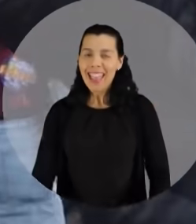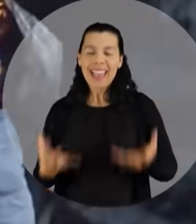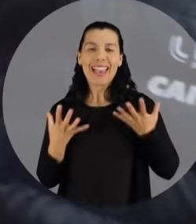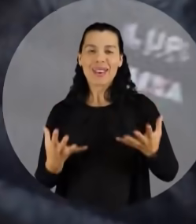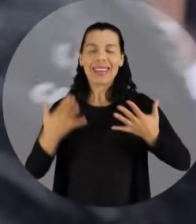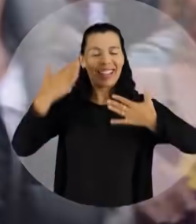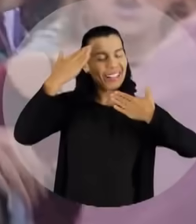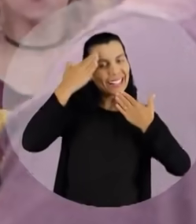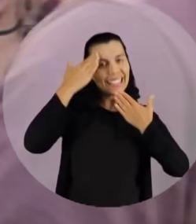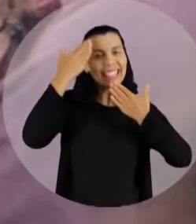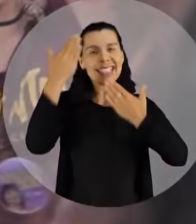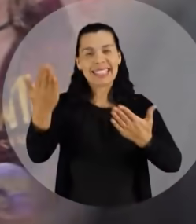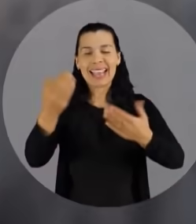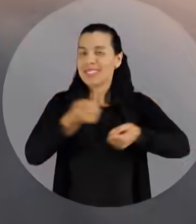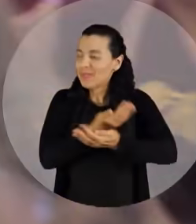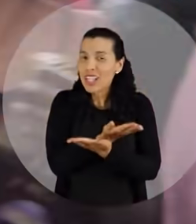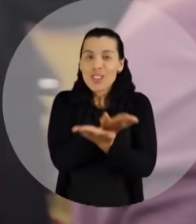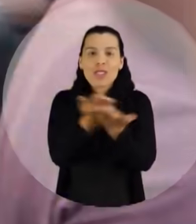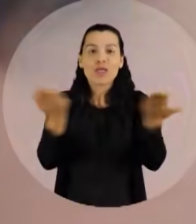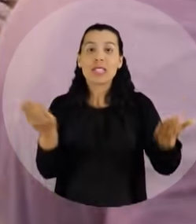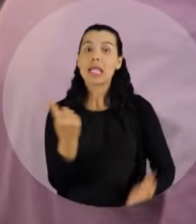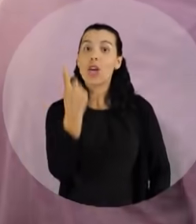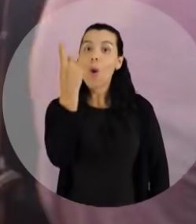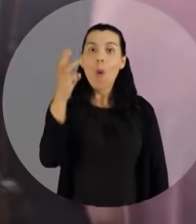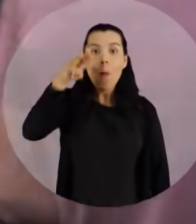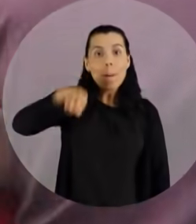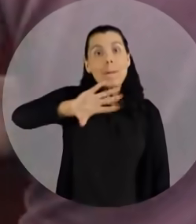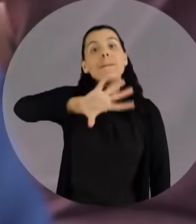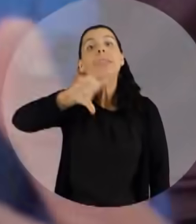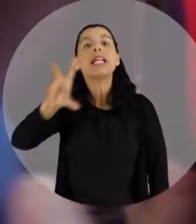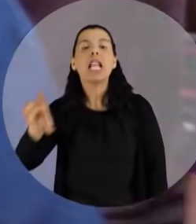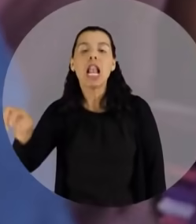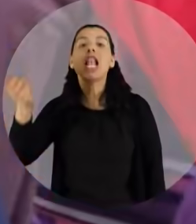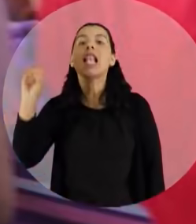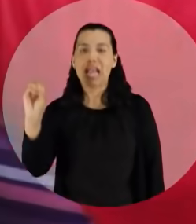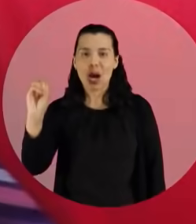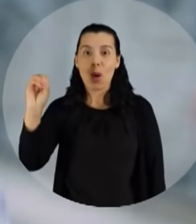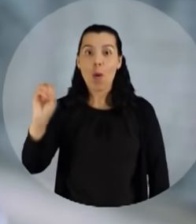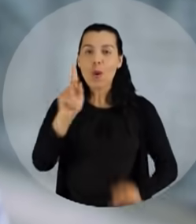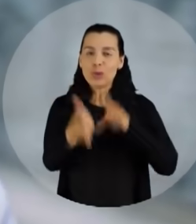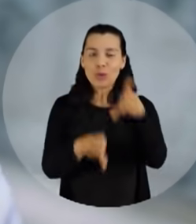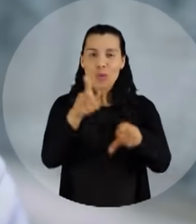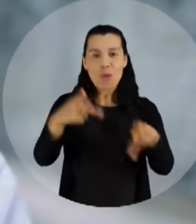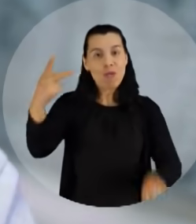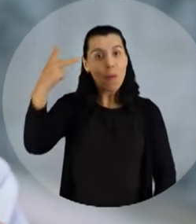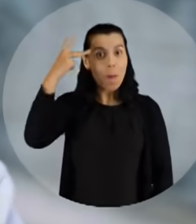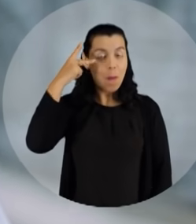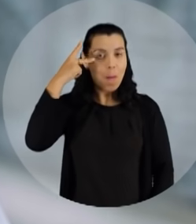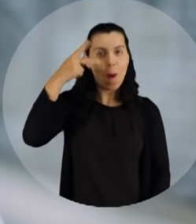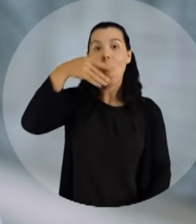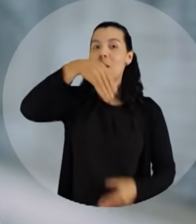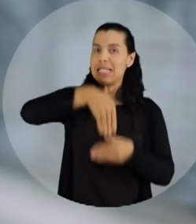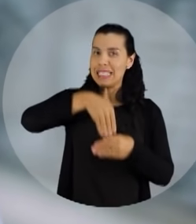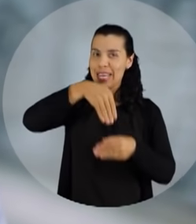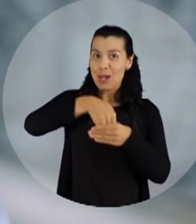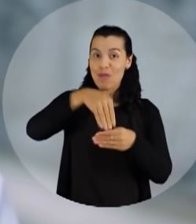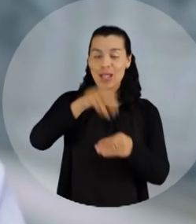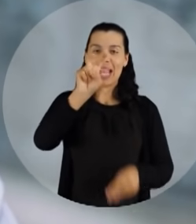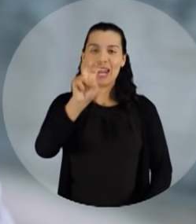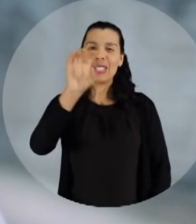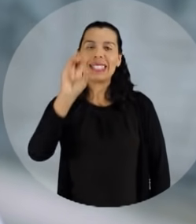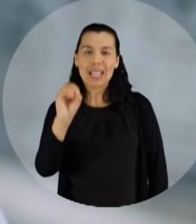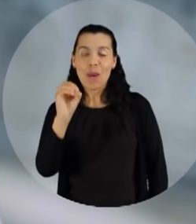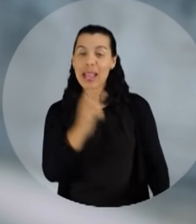Eu quero agradecer aos mais de 1 milhão de paulistanos e paulistanas que no último domingo apertaram 50